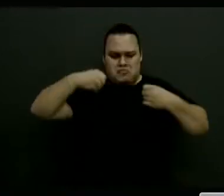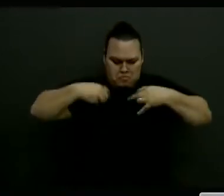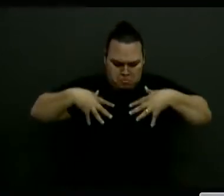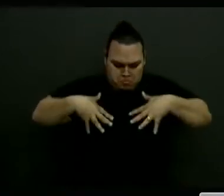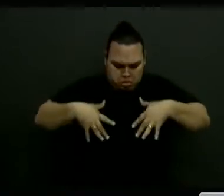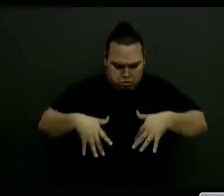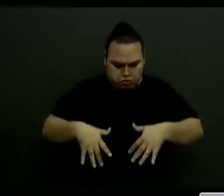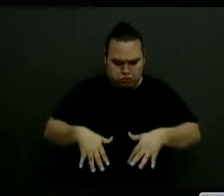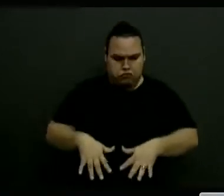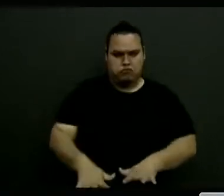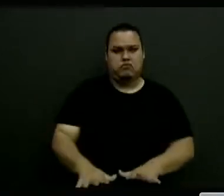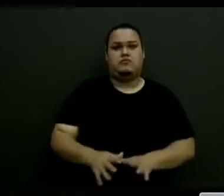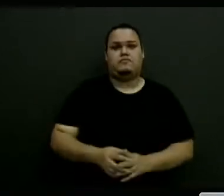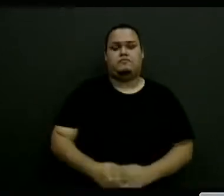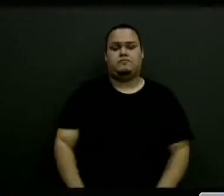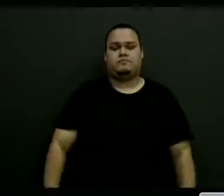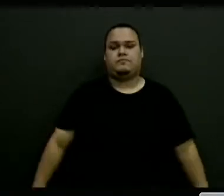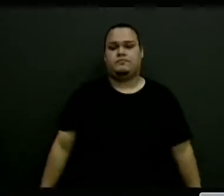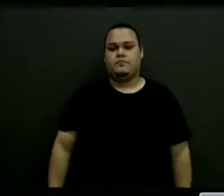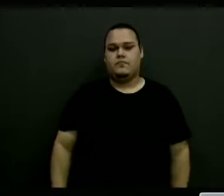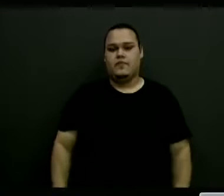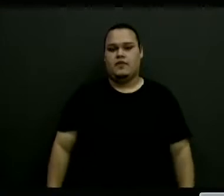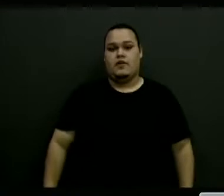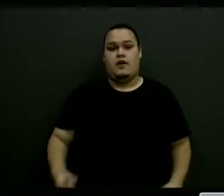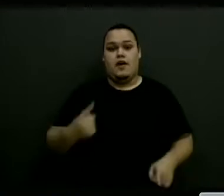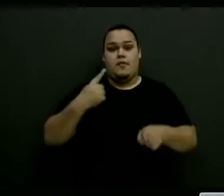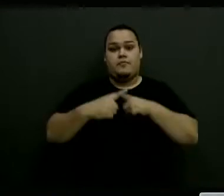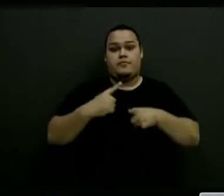Porque nesse momento se definia a salvação eterna da humanidade.